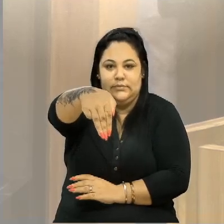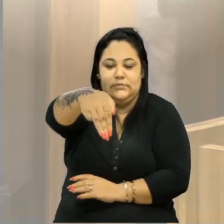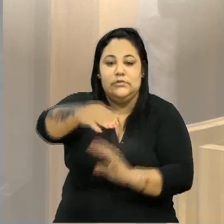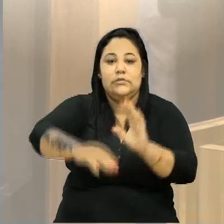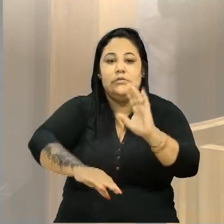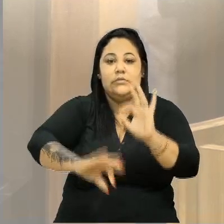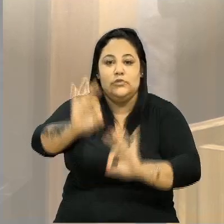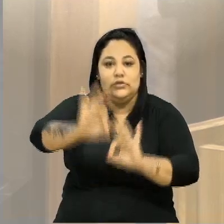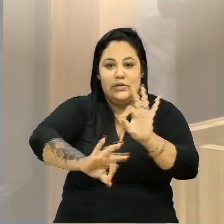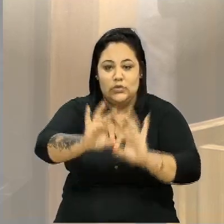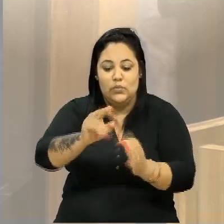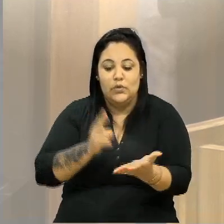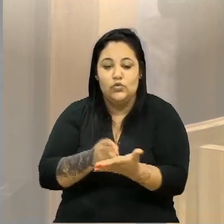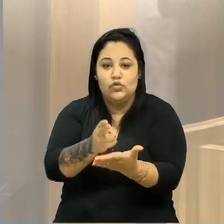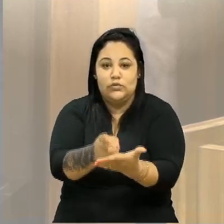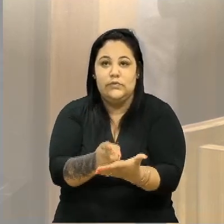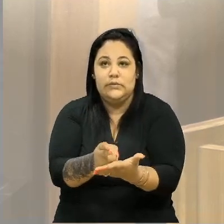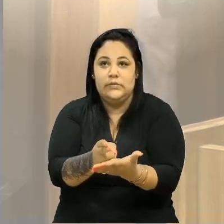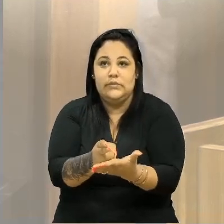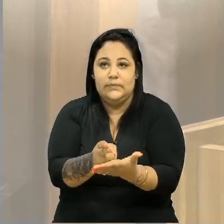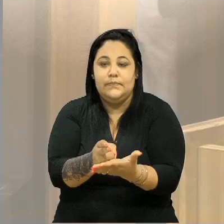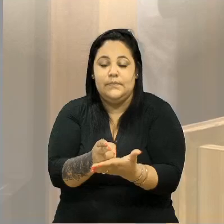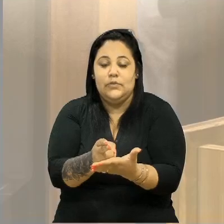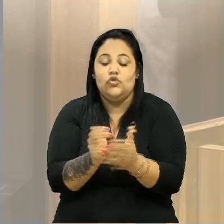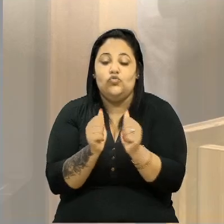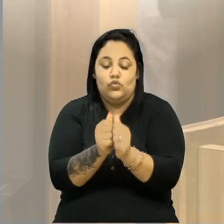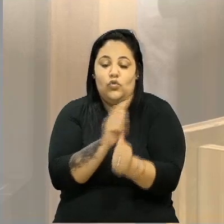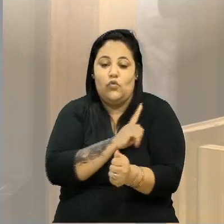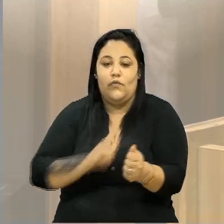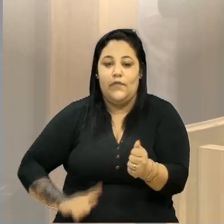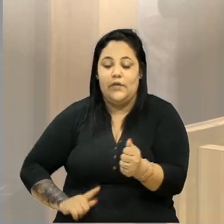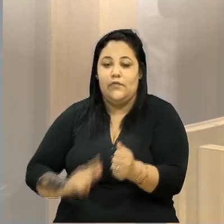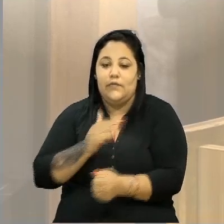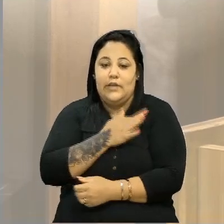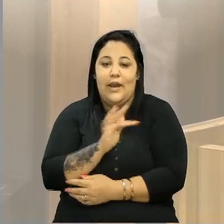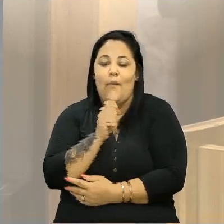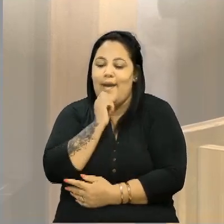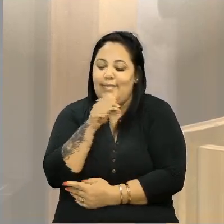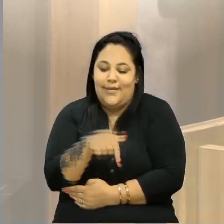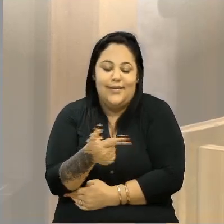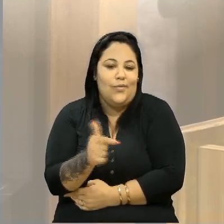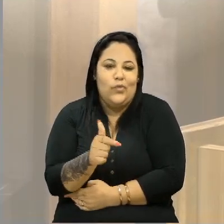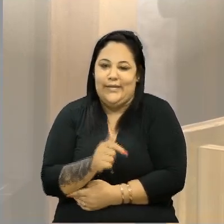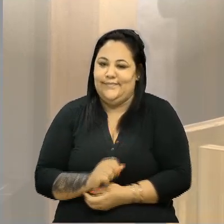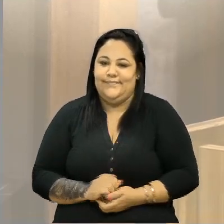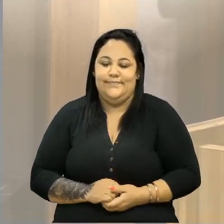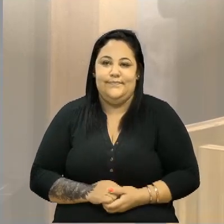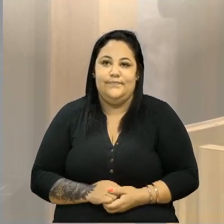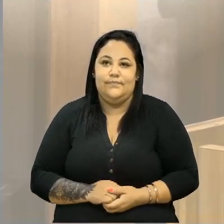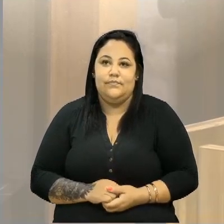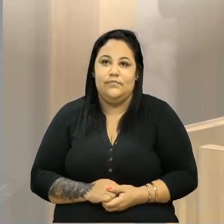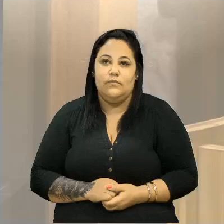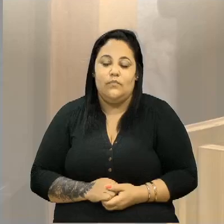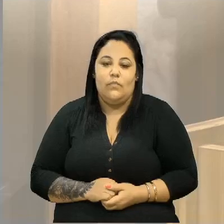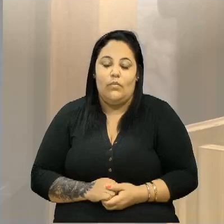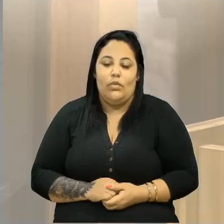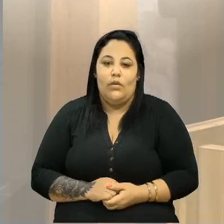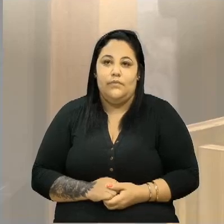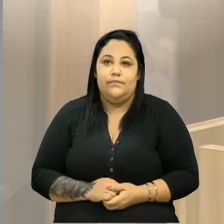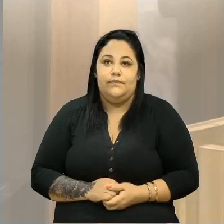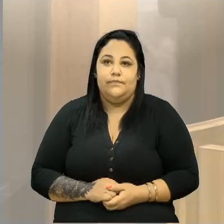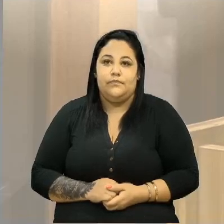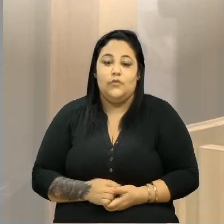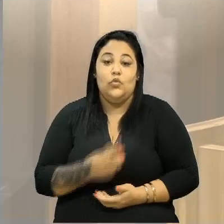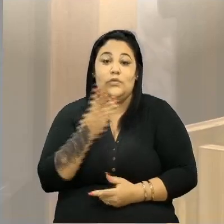consegue dar mais celeridade, assim como é feito no governo federal e não é feito em Caxias ainda. Logo que entrei nessa casa, com 3